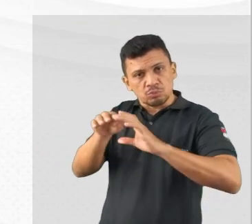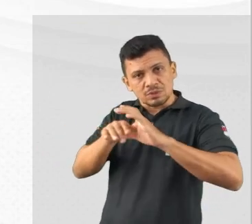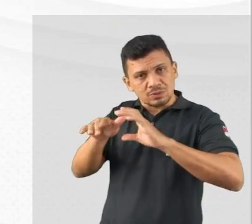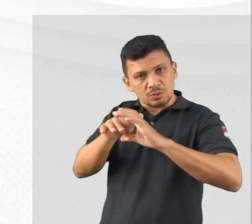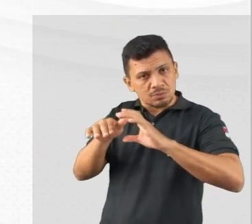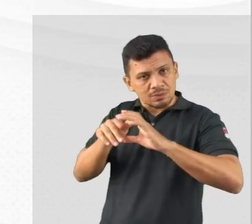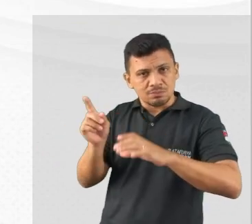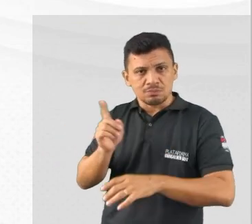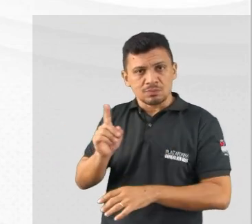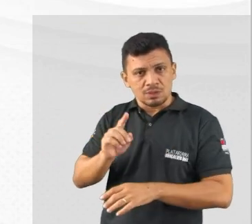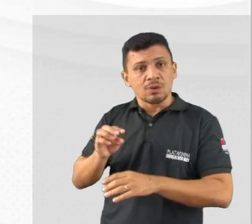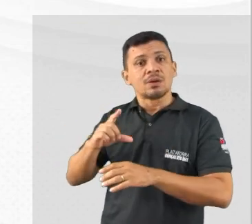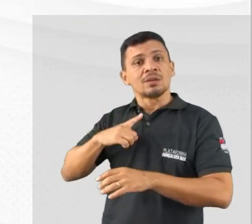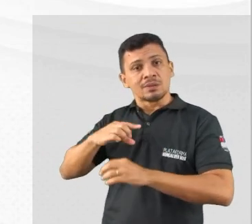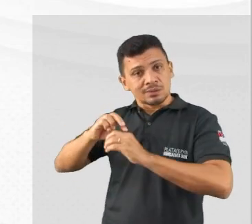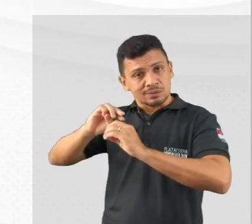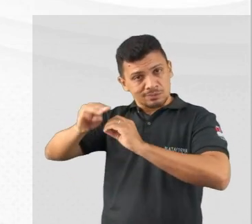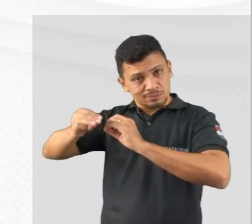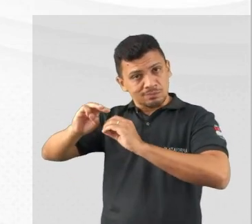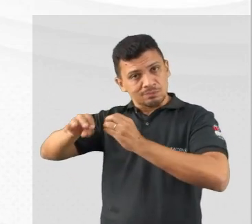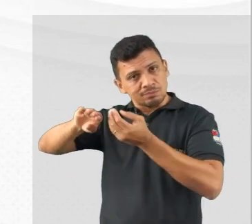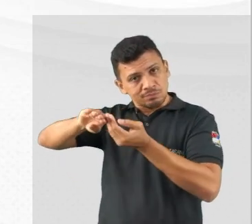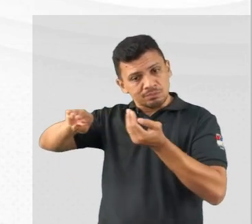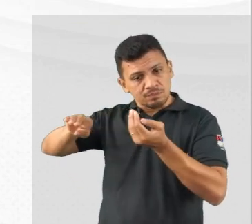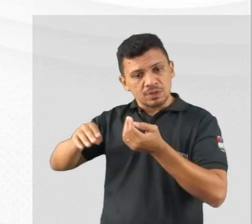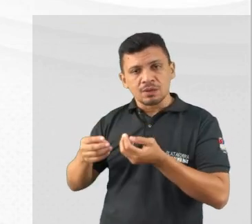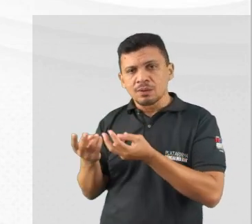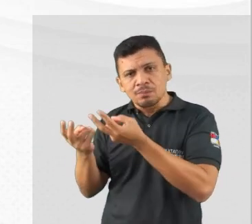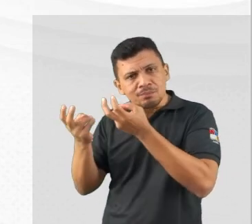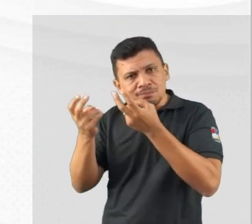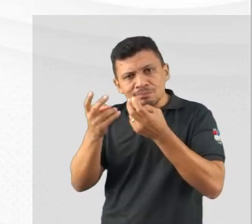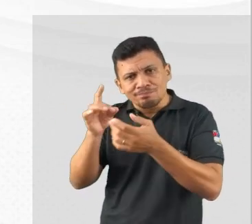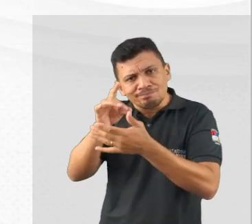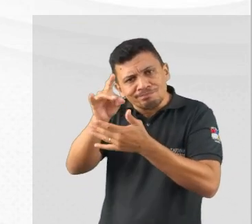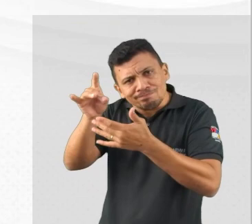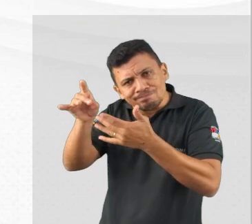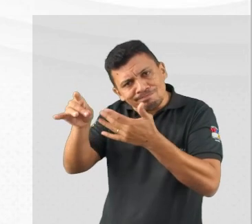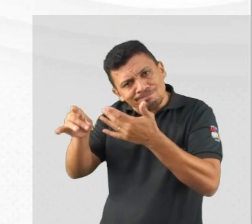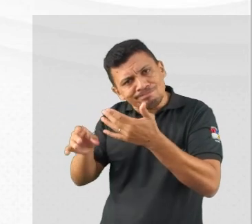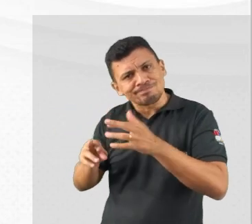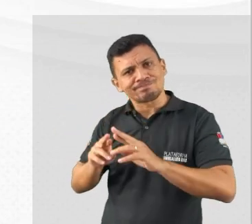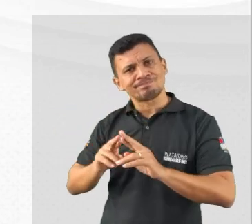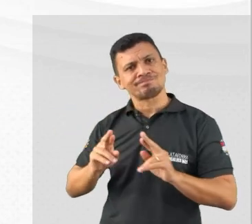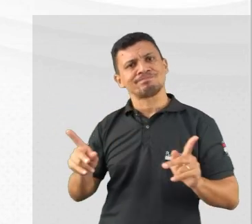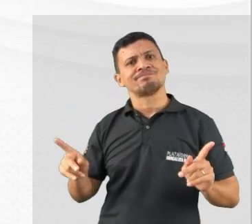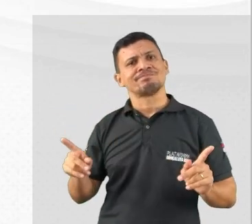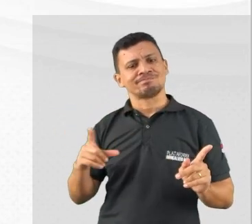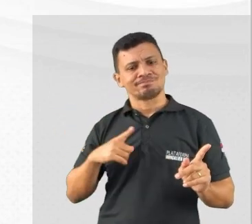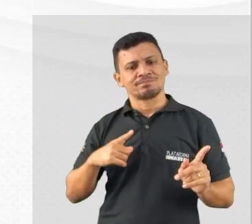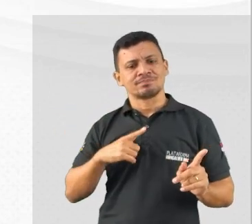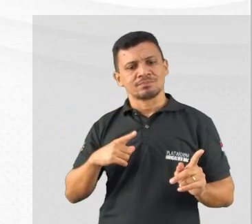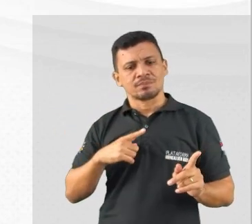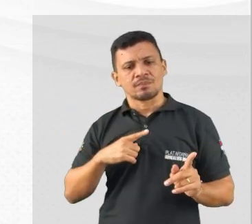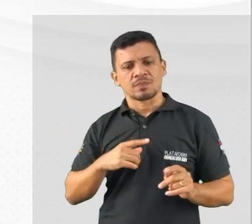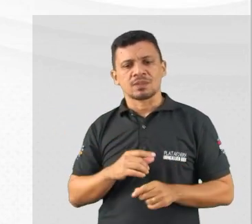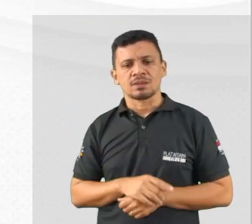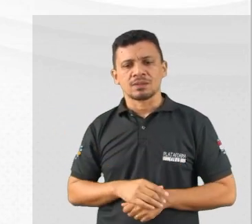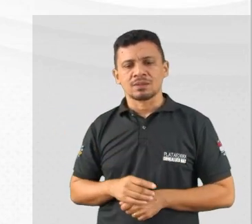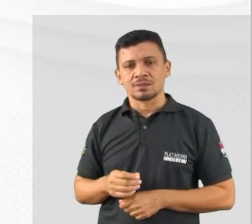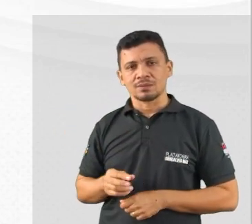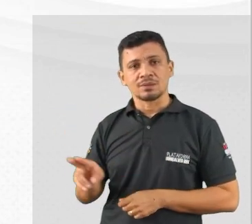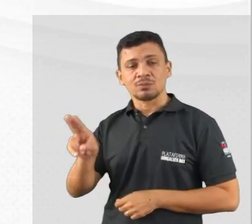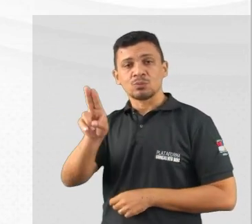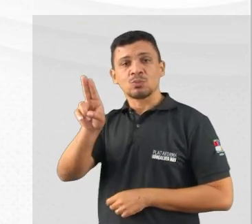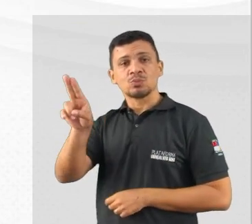Além disso, a célula possui, como vocês podem ver, várias organelas diferentes, né? Que estão citadas